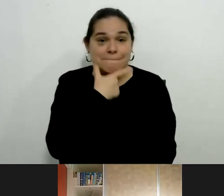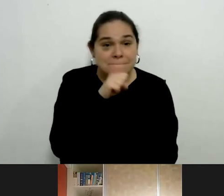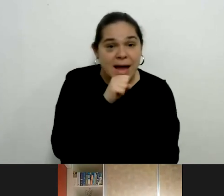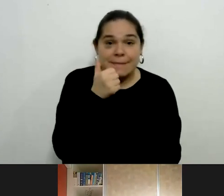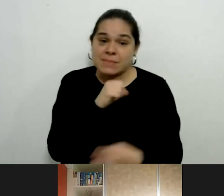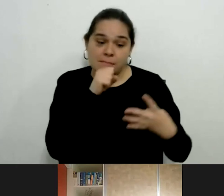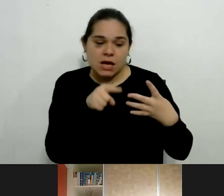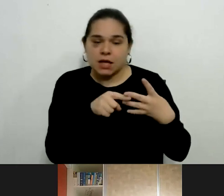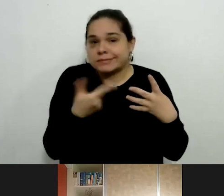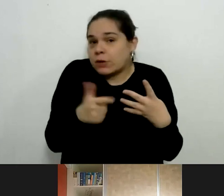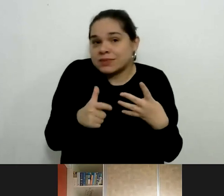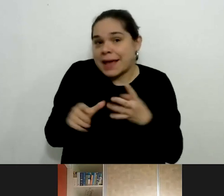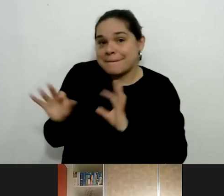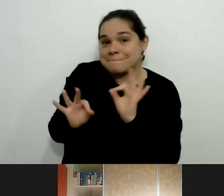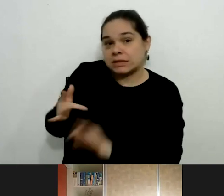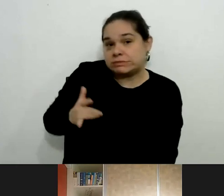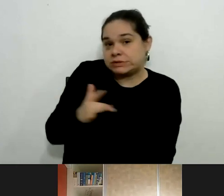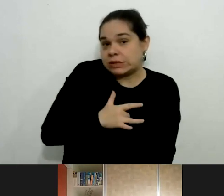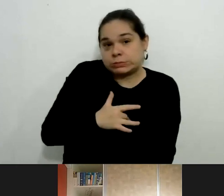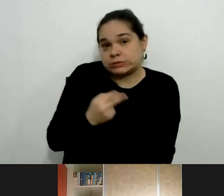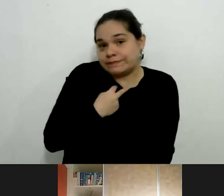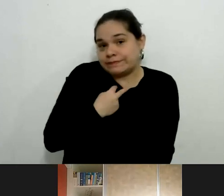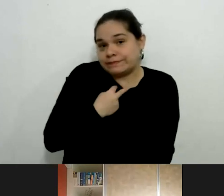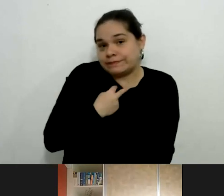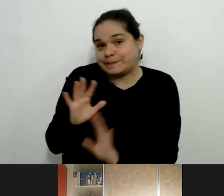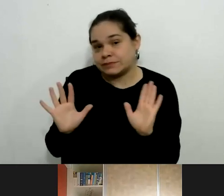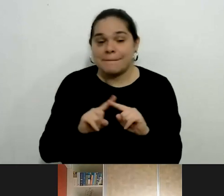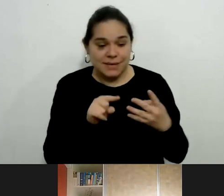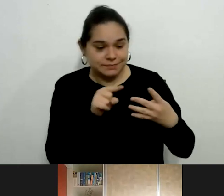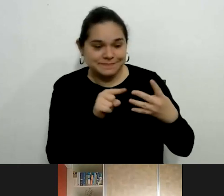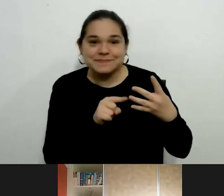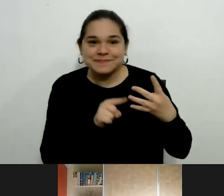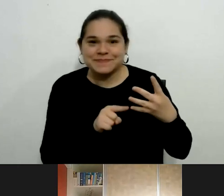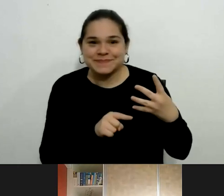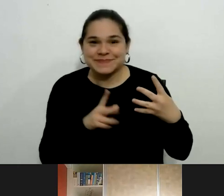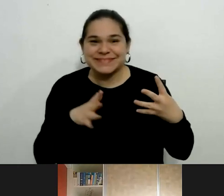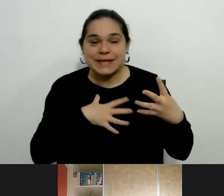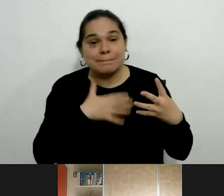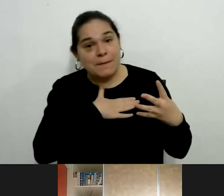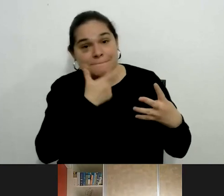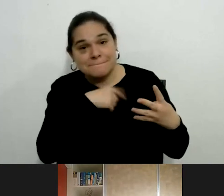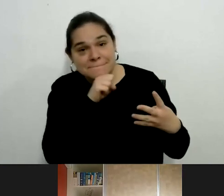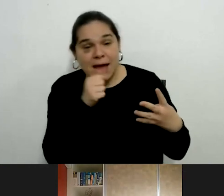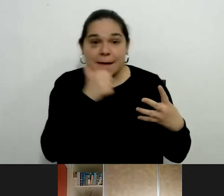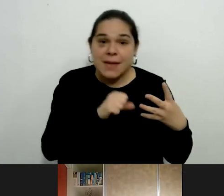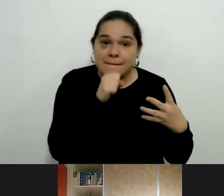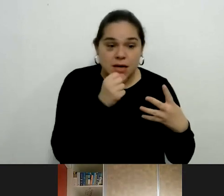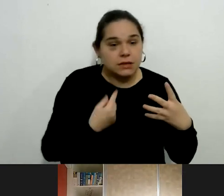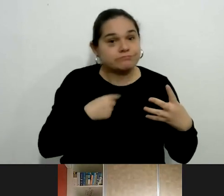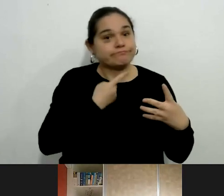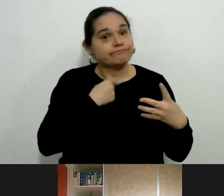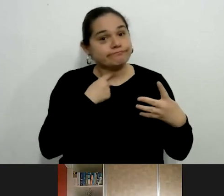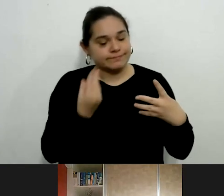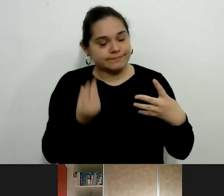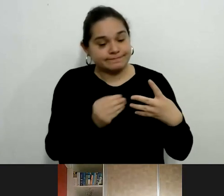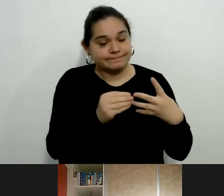né, que eu já baixei, só que não coloquei nenhum dependente ainda, né, que para mim seria viável meu